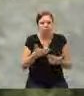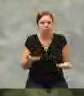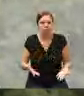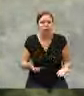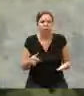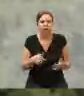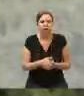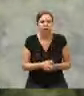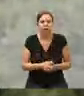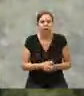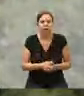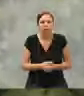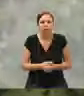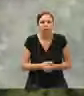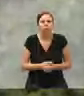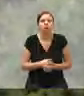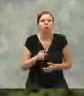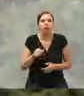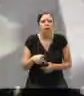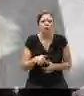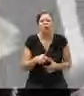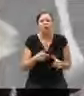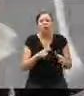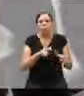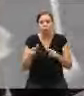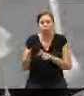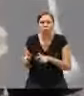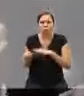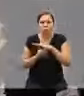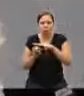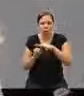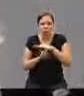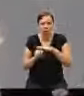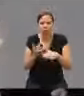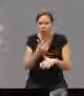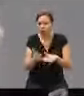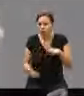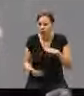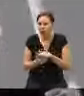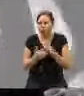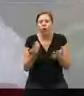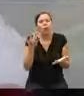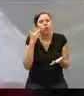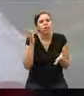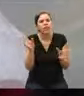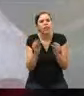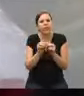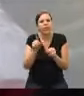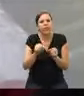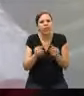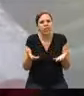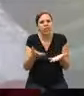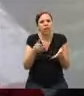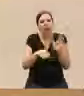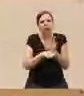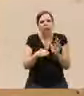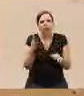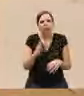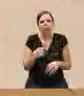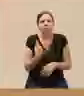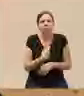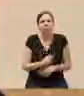aquilo, mais aquilo. Então, a Fraternidade Sem Fronteira, eu não consigo definir o que é, porque ele faz tanto para a gente.